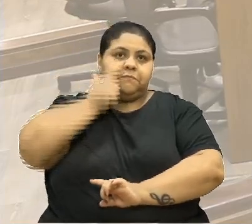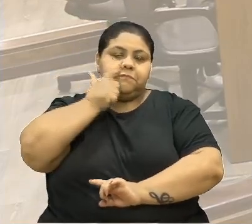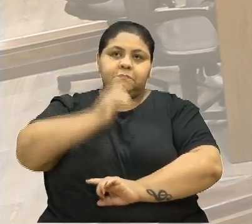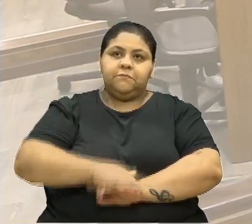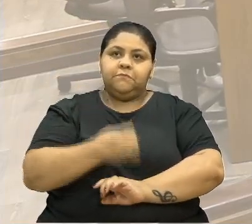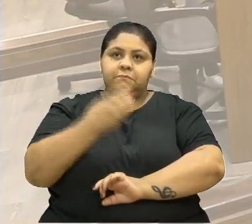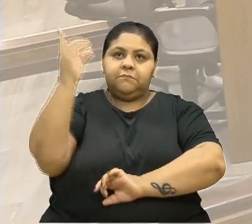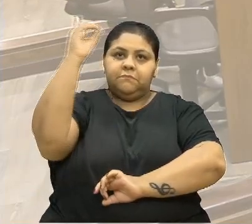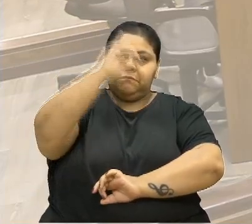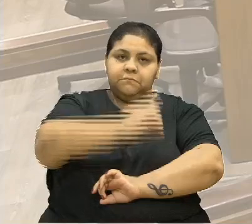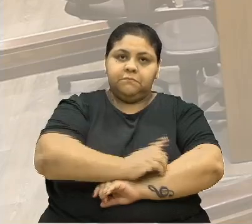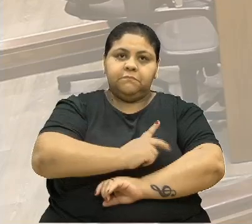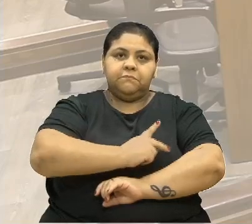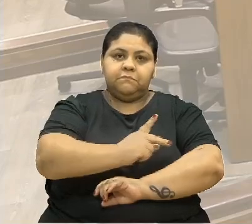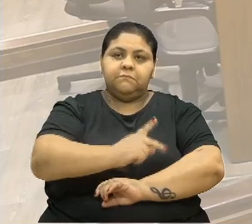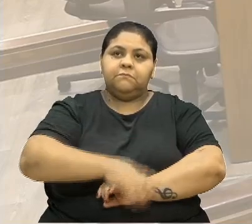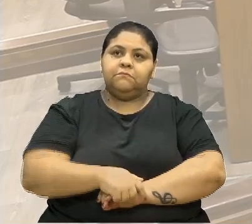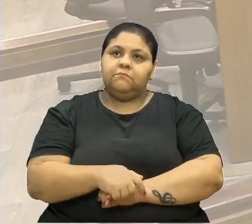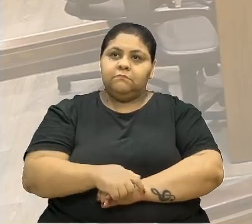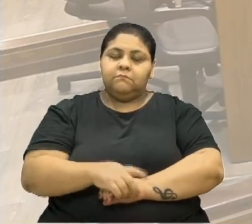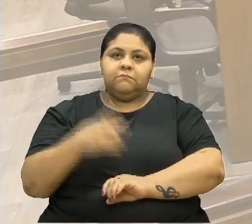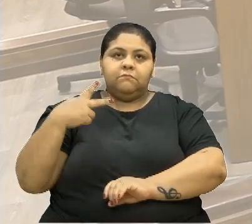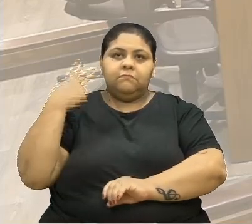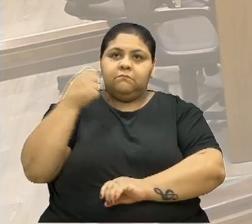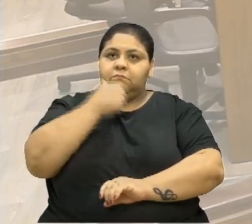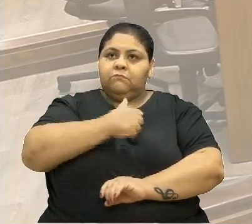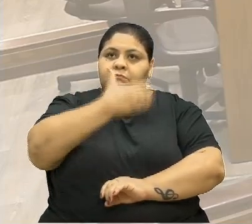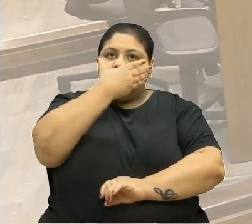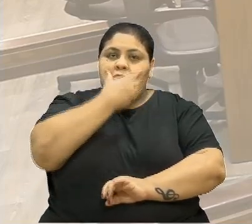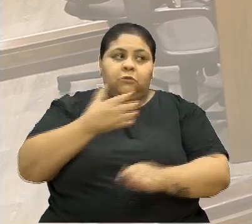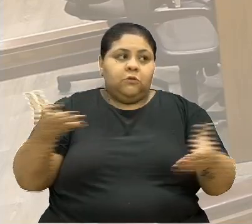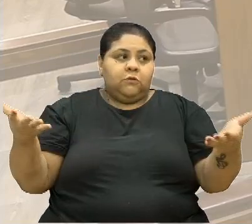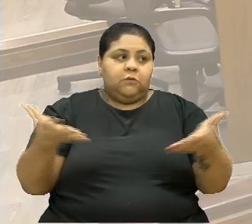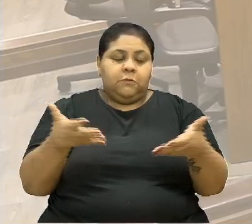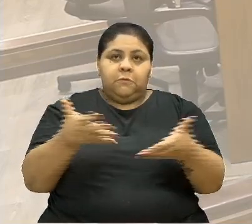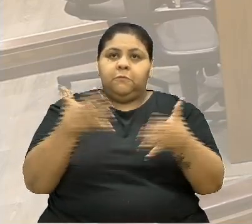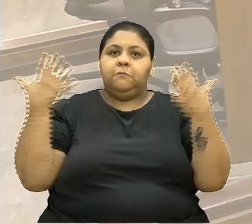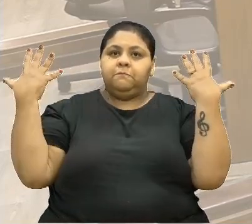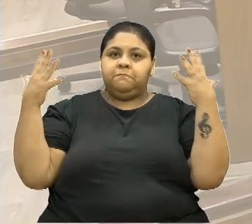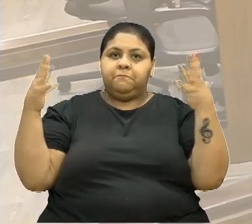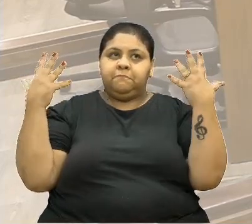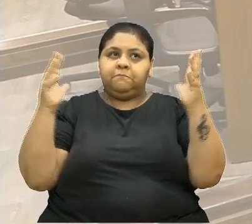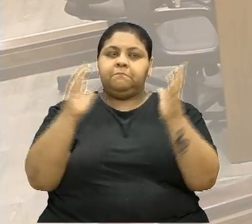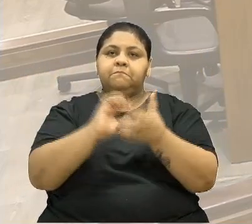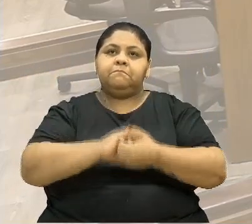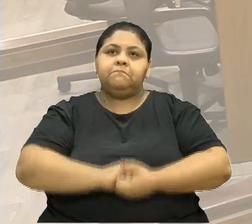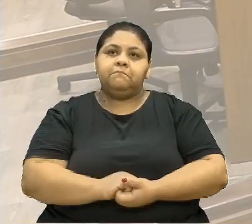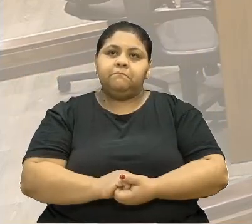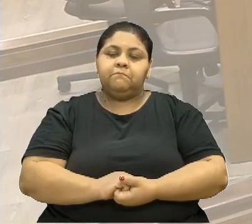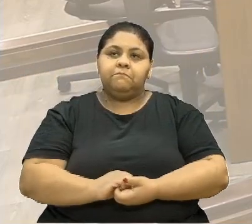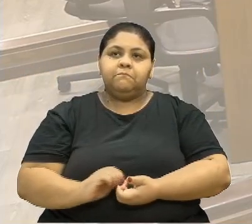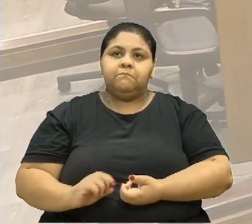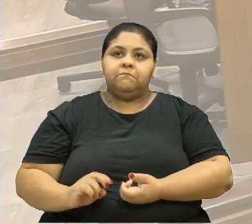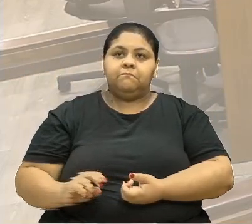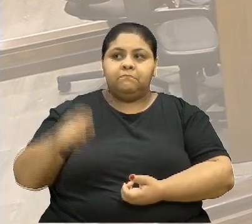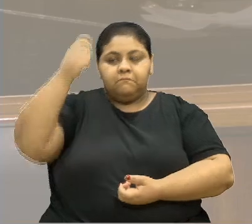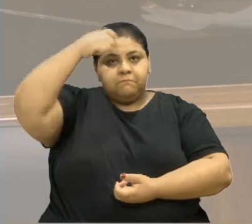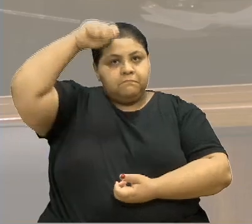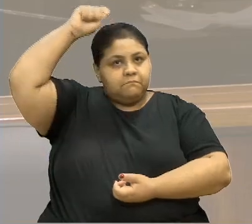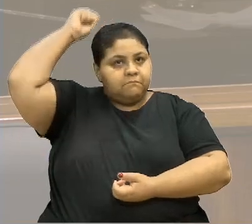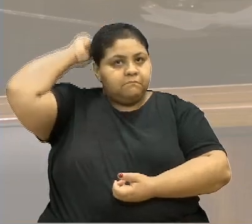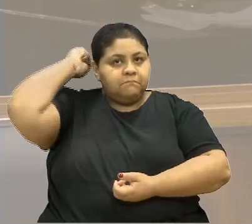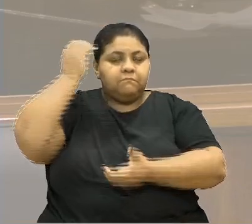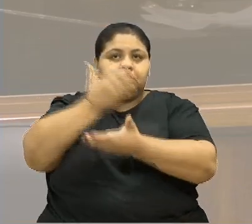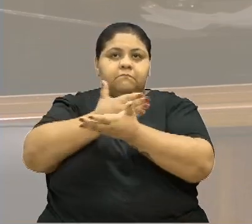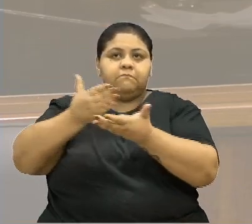Bom dia, presidente, colegas vereadores e vereadoras. Quero fazer um voto de congratulação à Universidade de Caxias do Sul, que